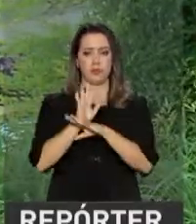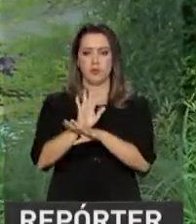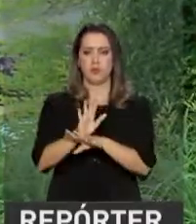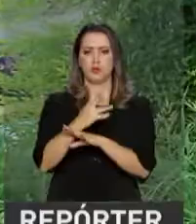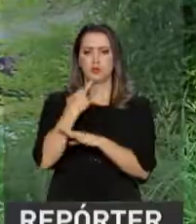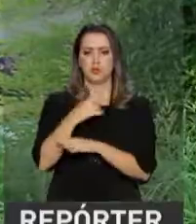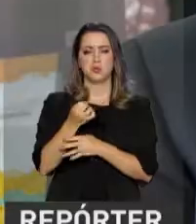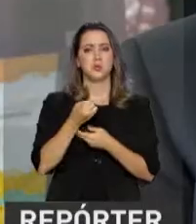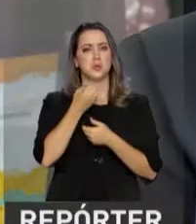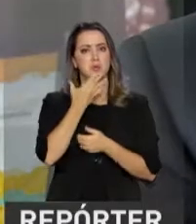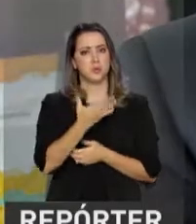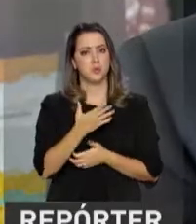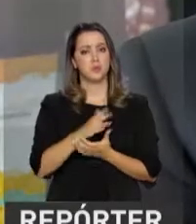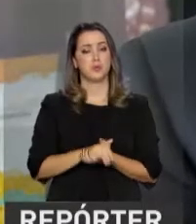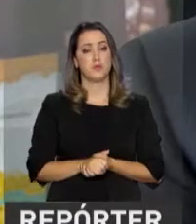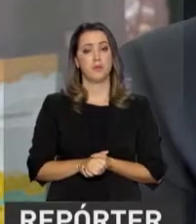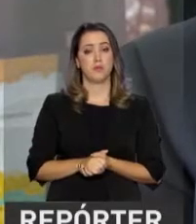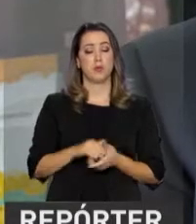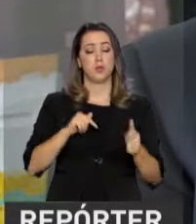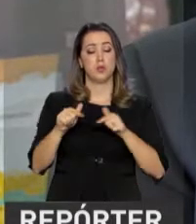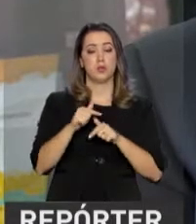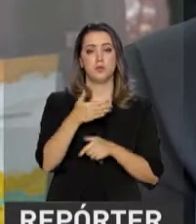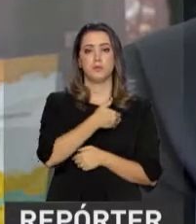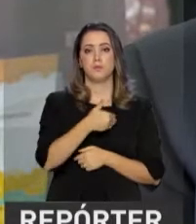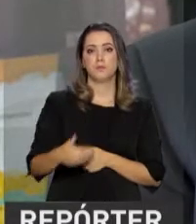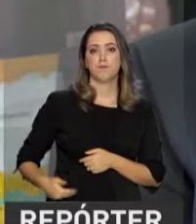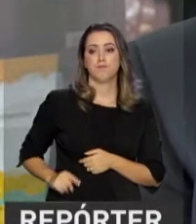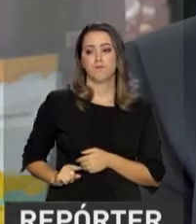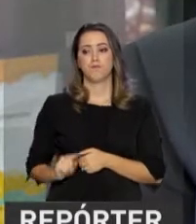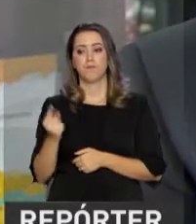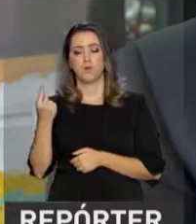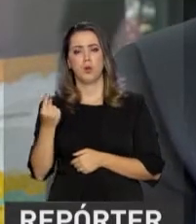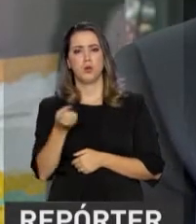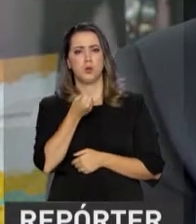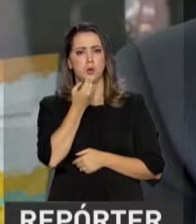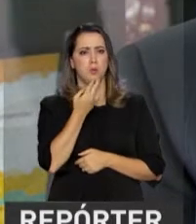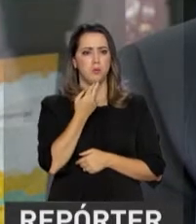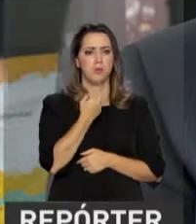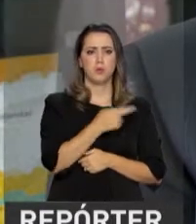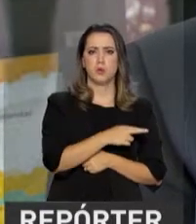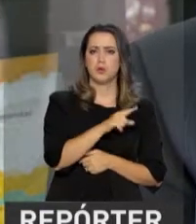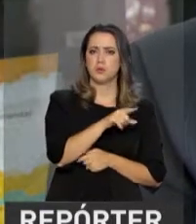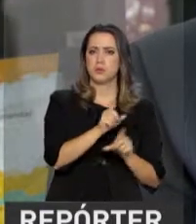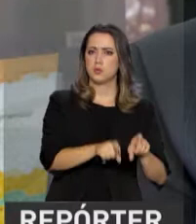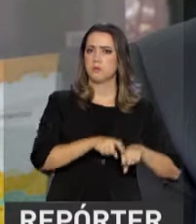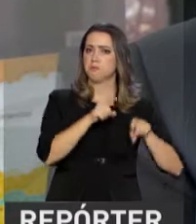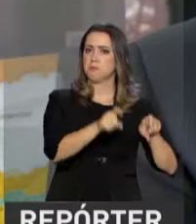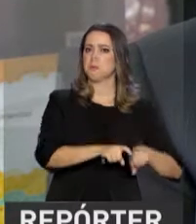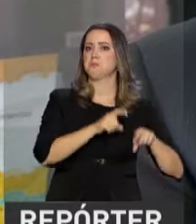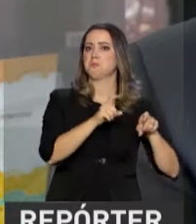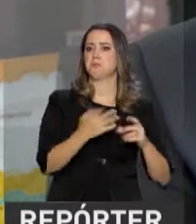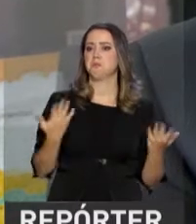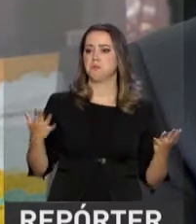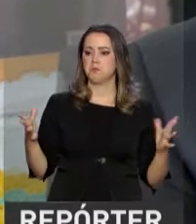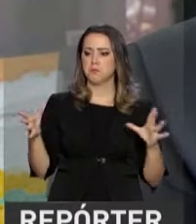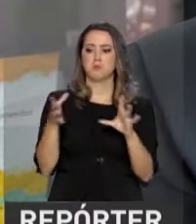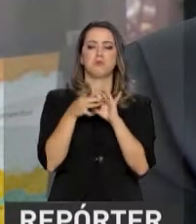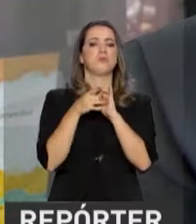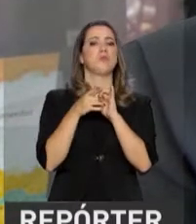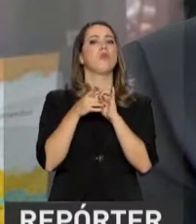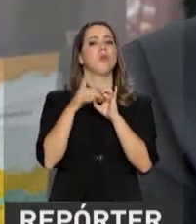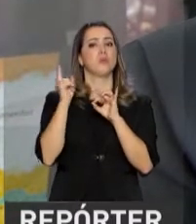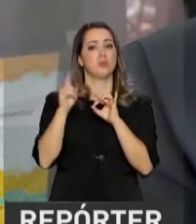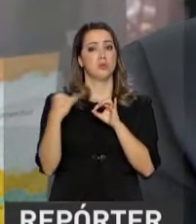para o resultado. A ação do governo, de um lado, e o bom desempenho da safra agrícola foram os grandes